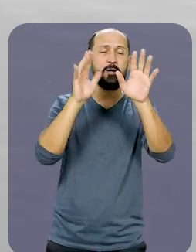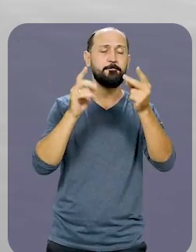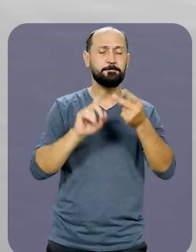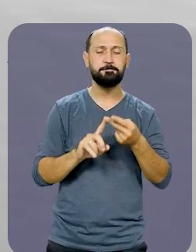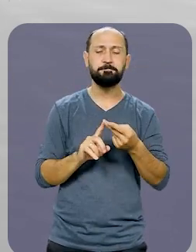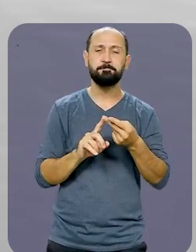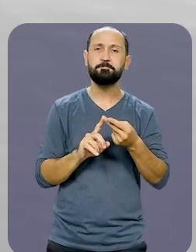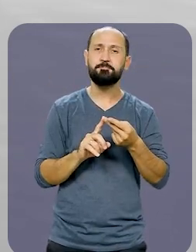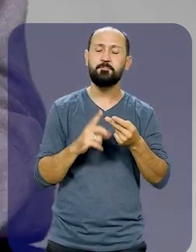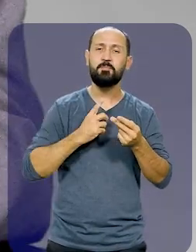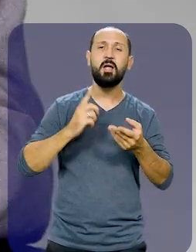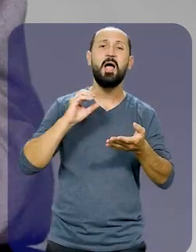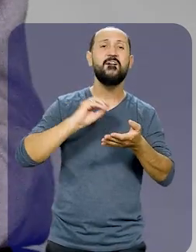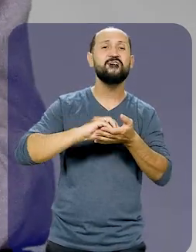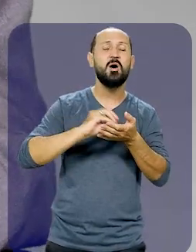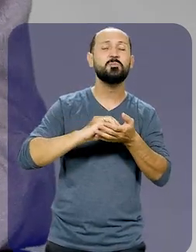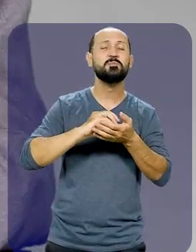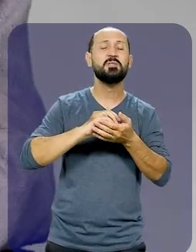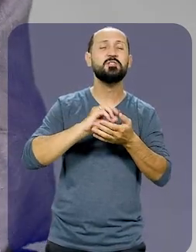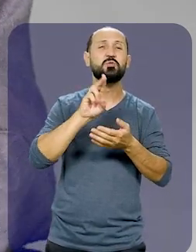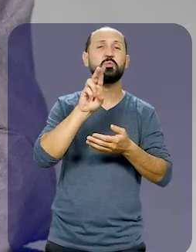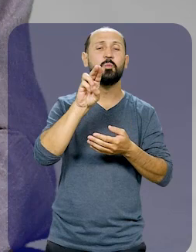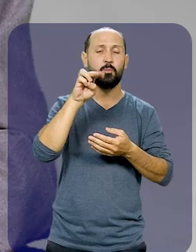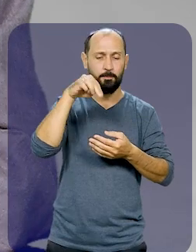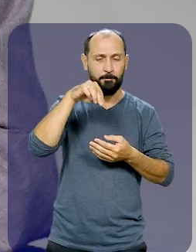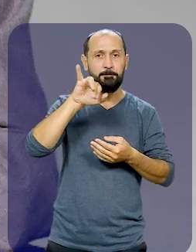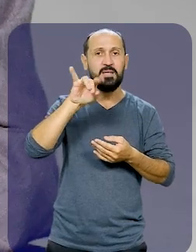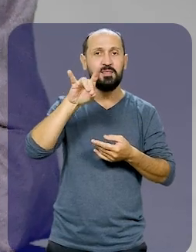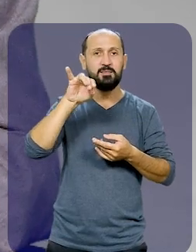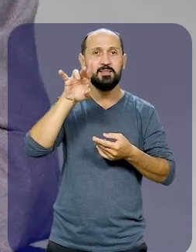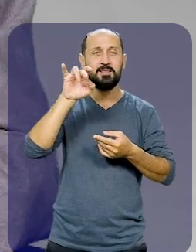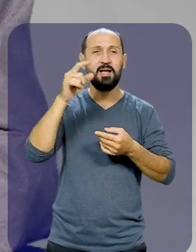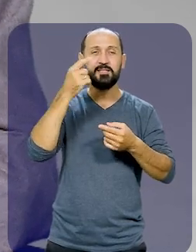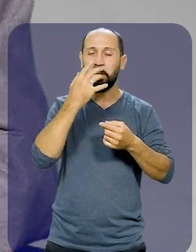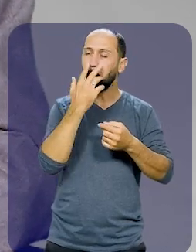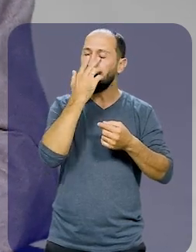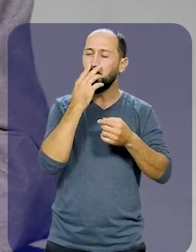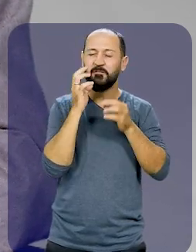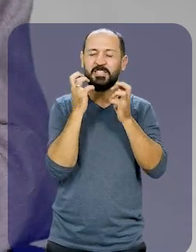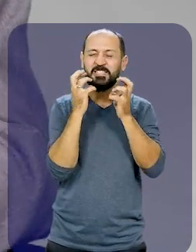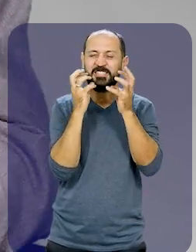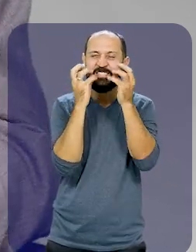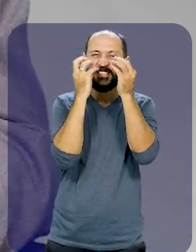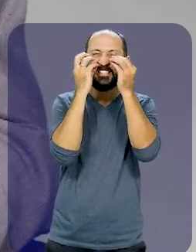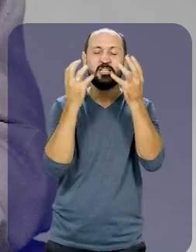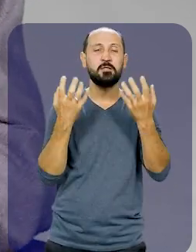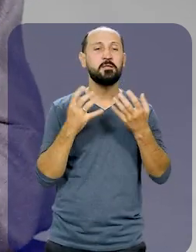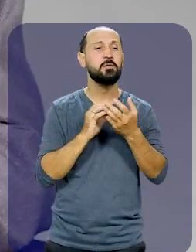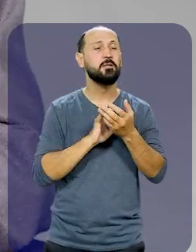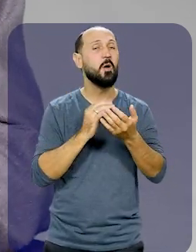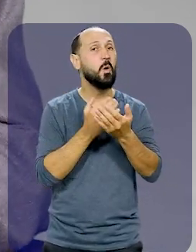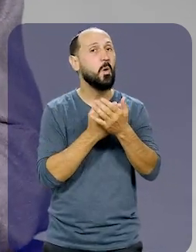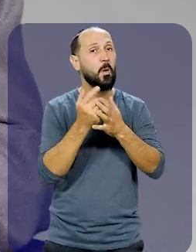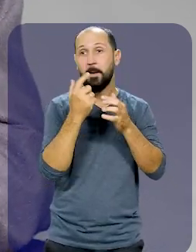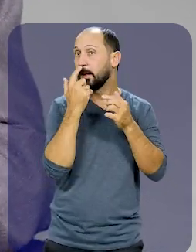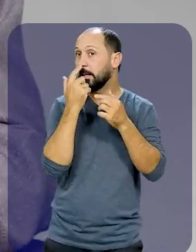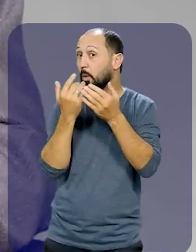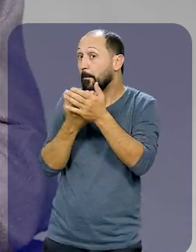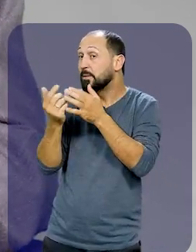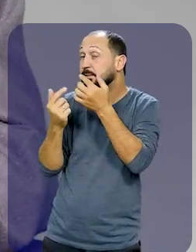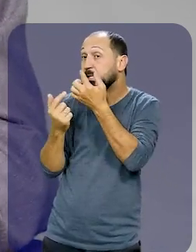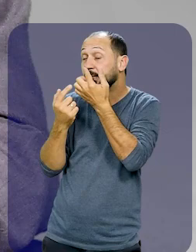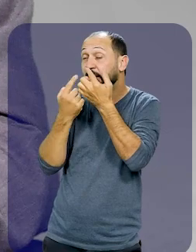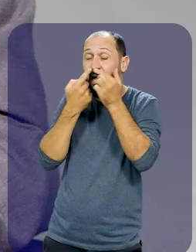a falta de umidade, irritam as vias aéreas. E as vias aéreas começam desde o